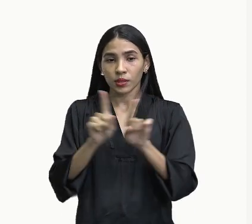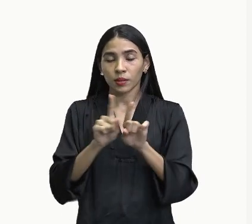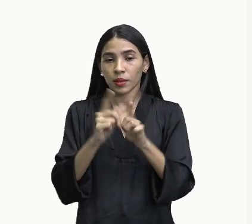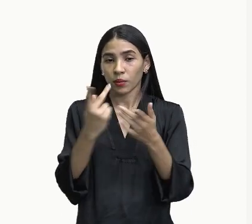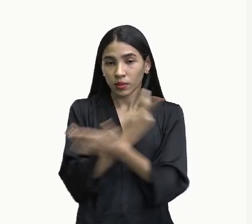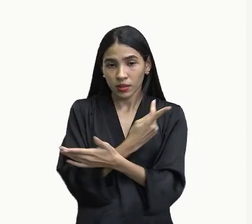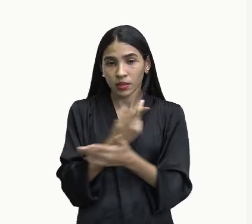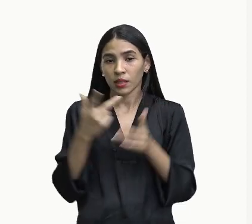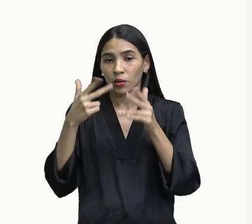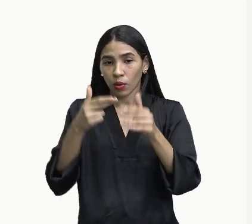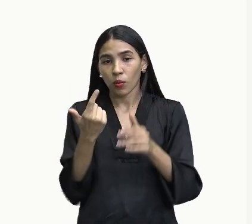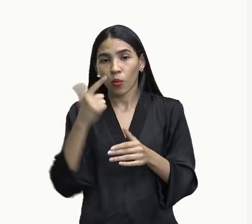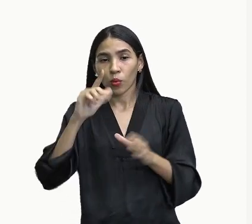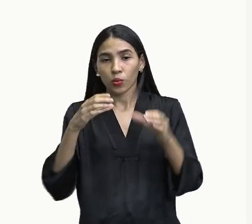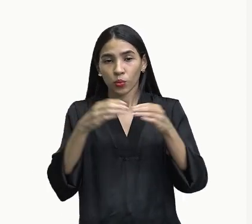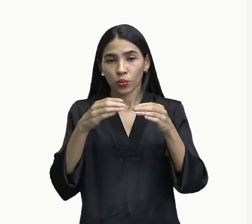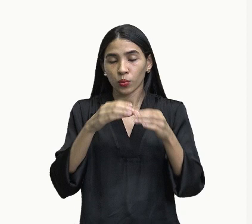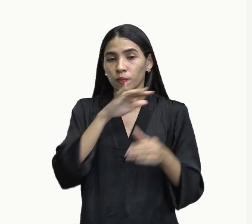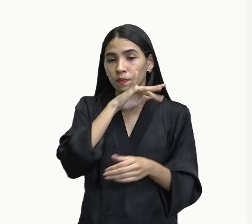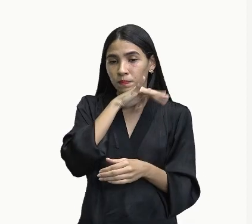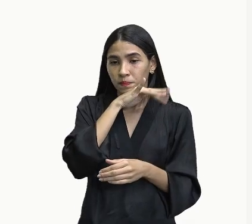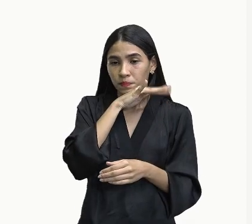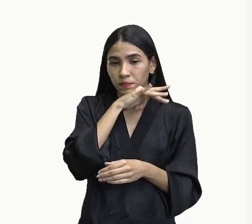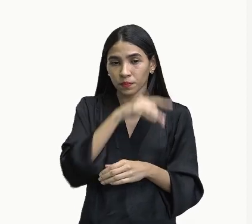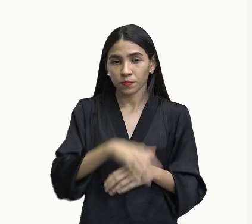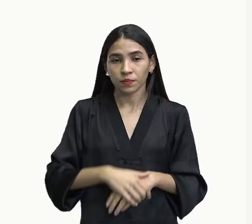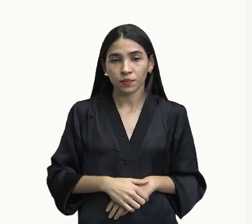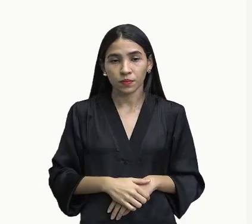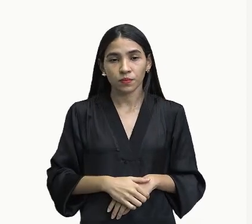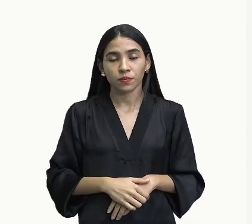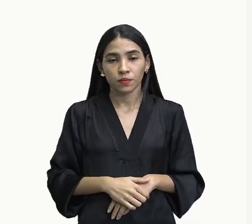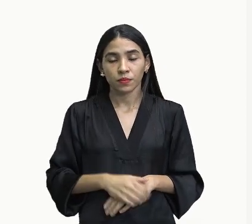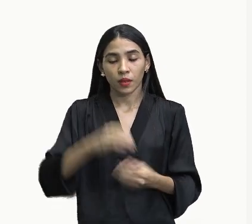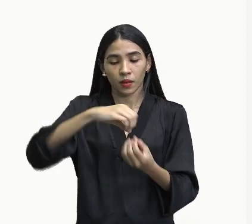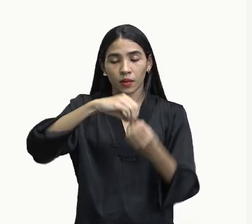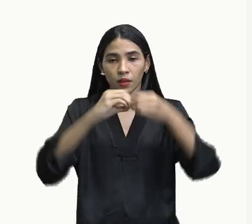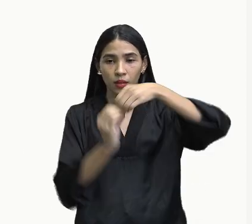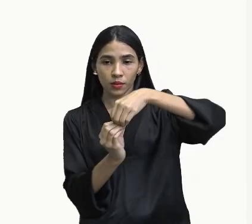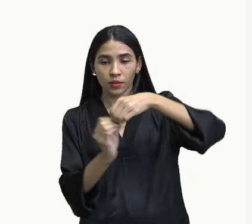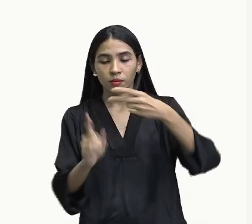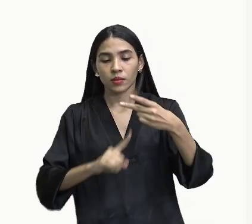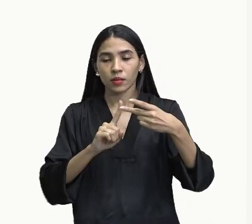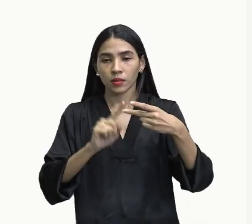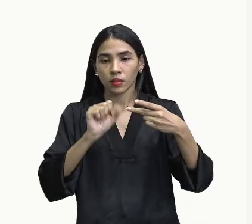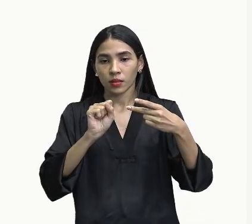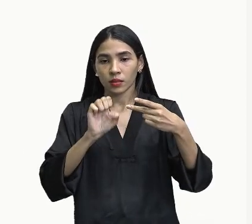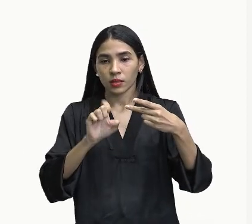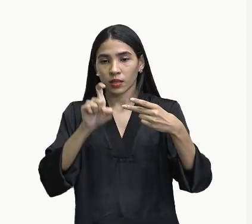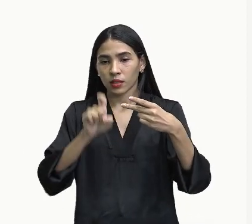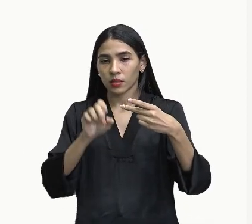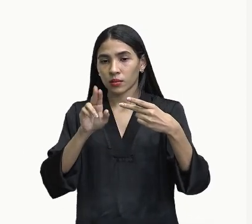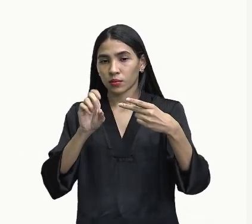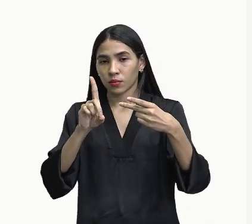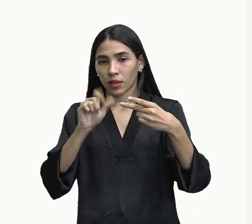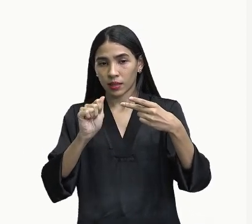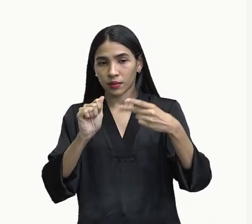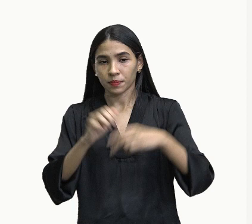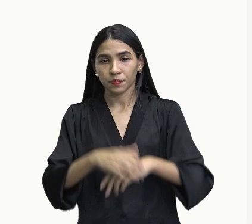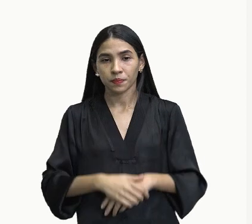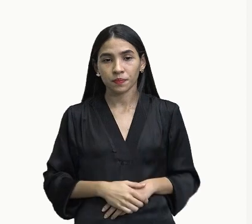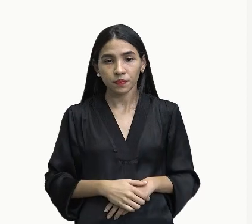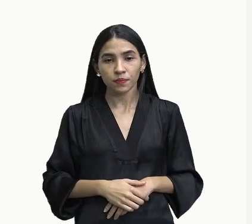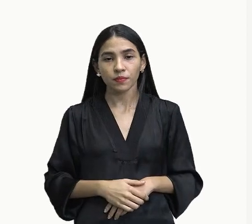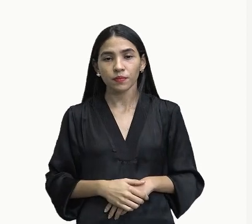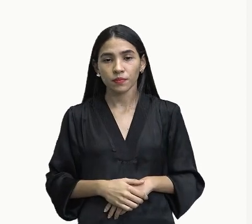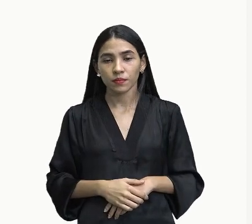mesma espécie, de terem a reprodução assexuada e também ter a reprodução sexuada. Para